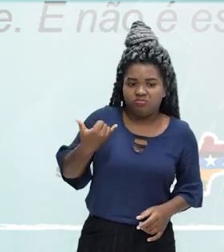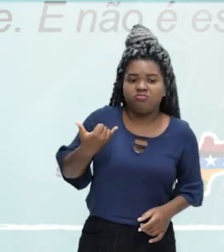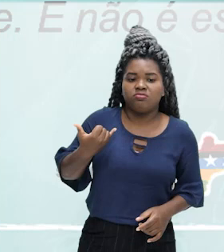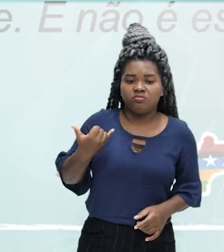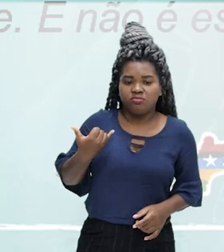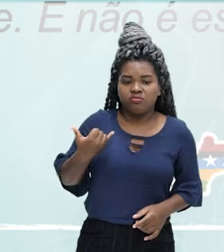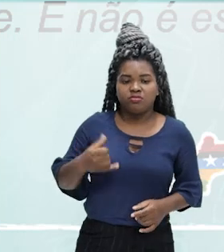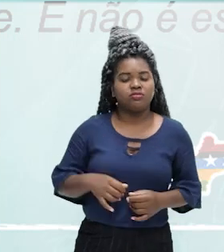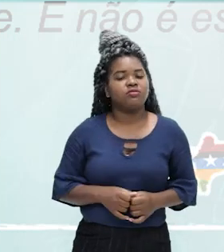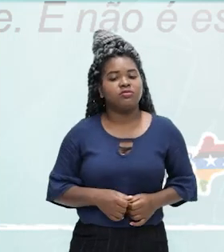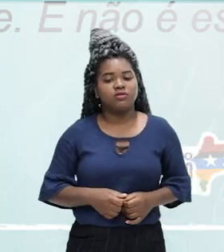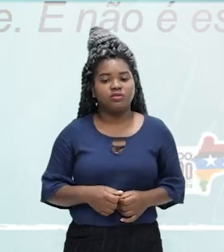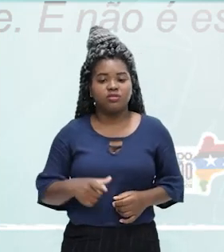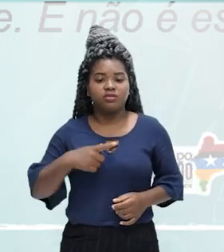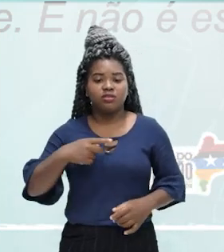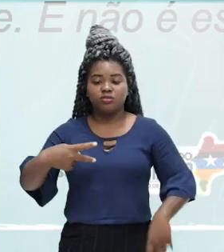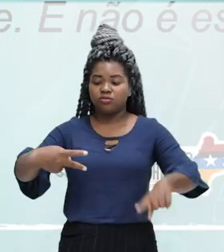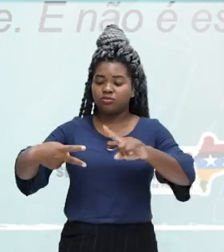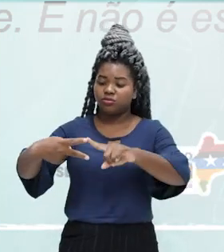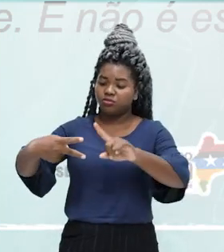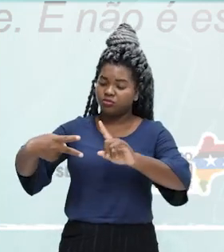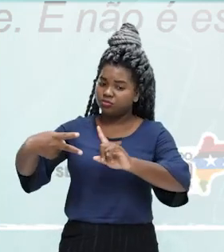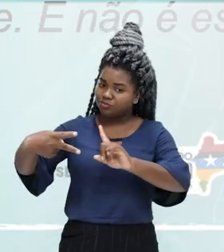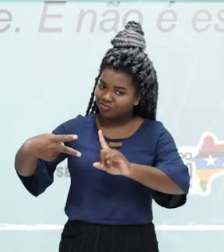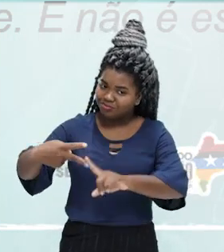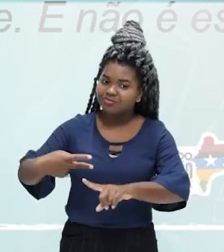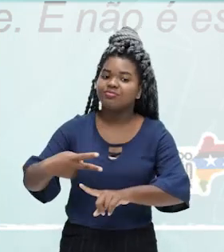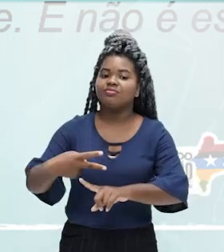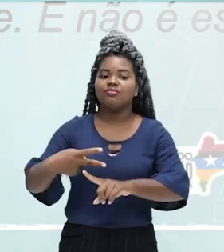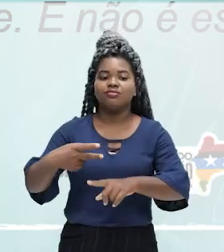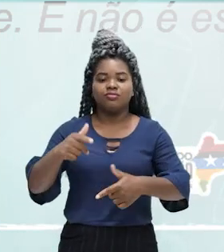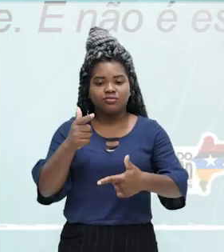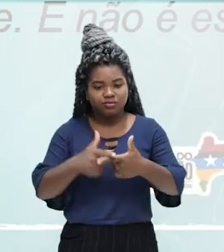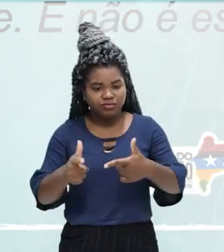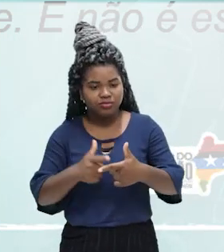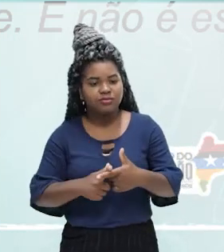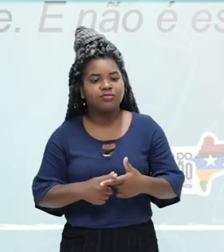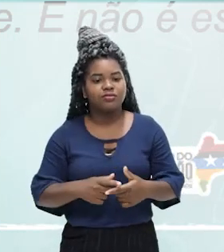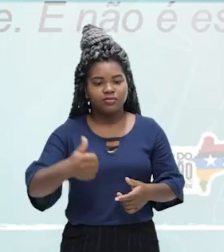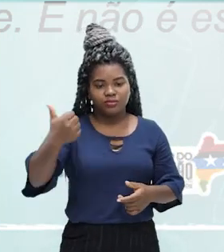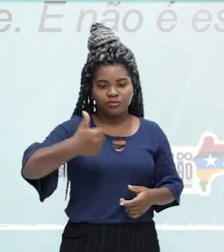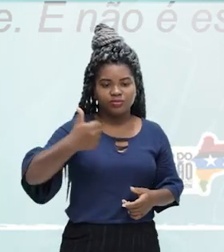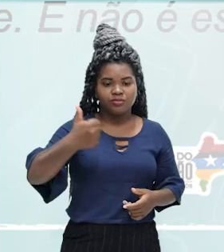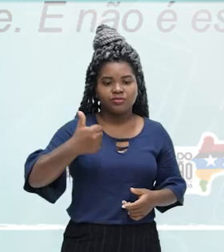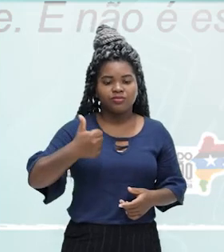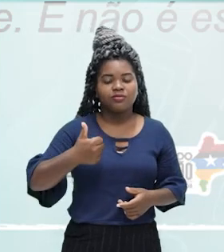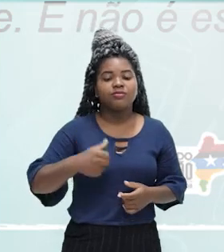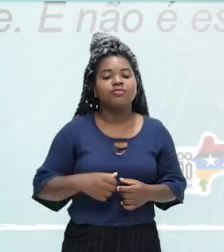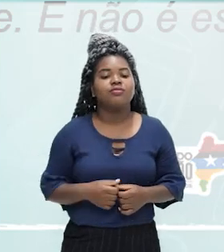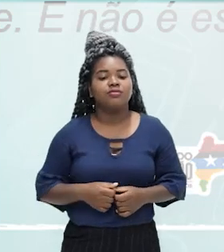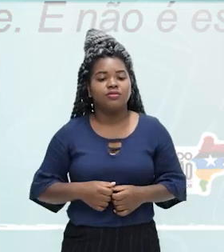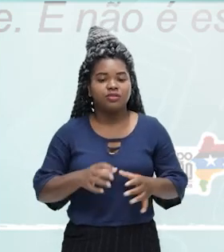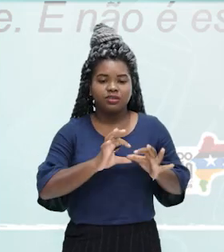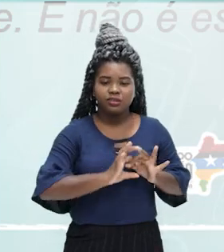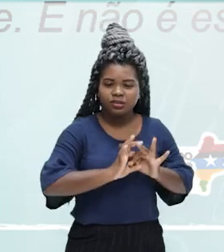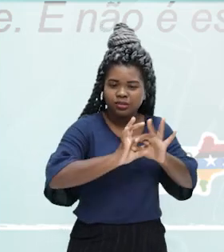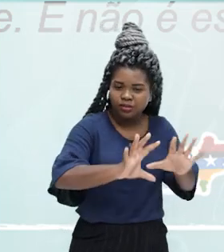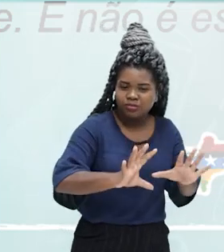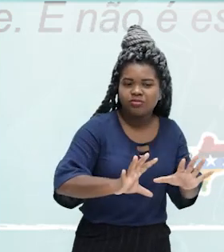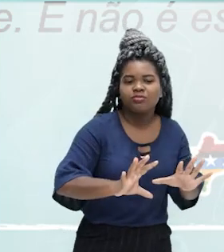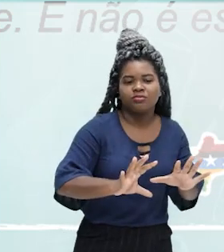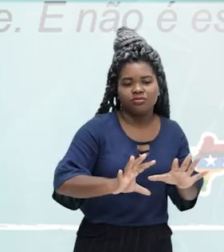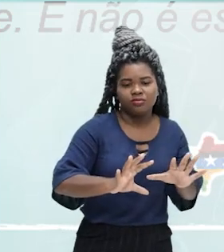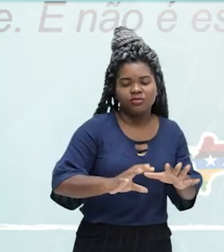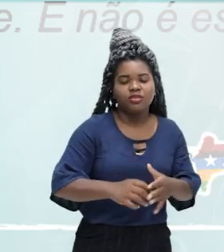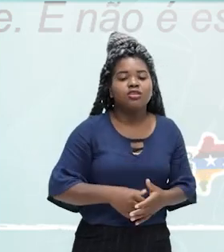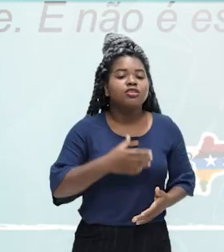fortes motivos. Um é a liberdade absoluta que a minha posição independentíssima de homem sem